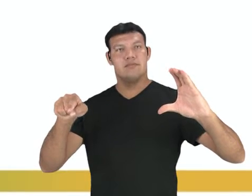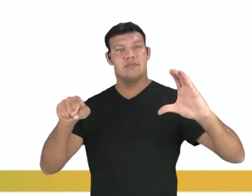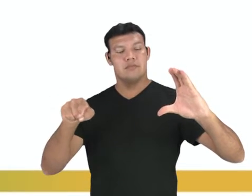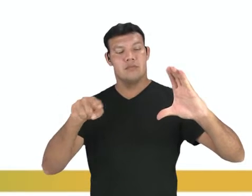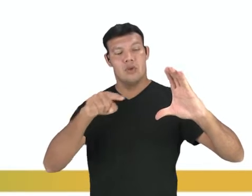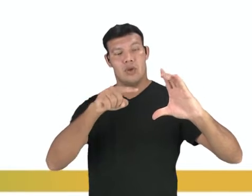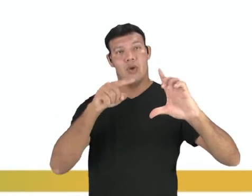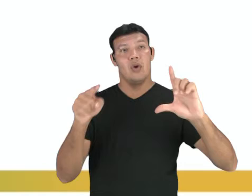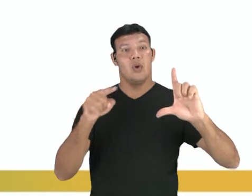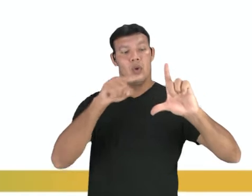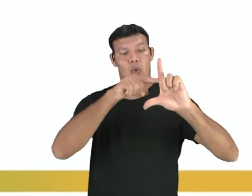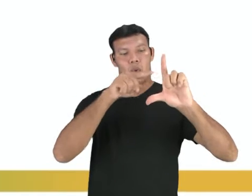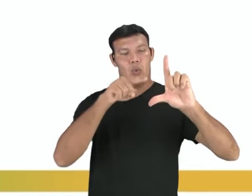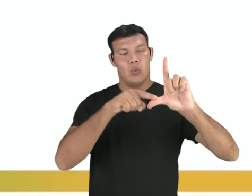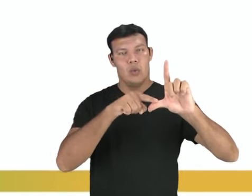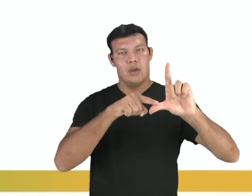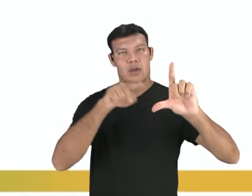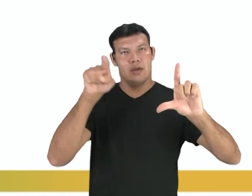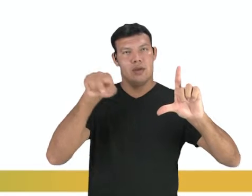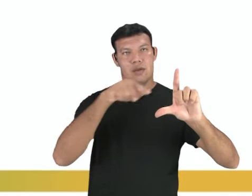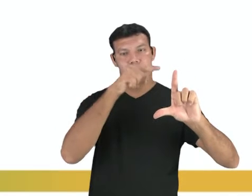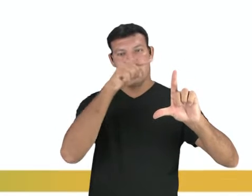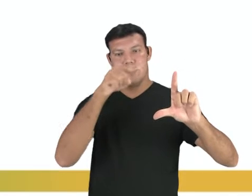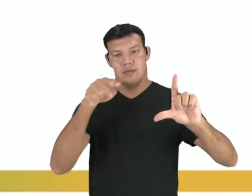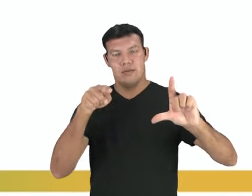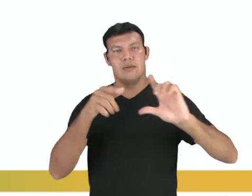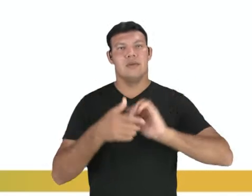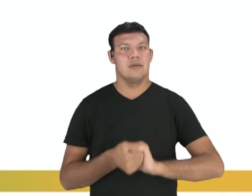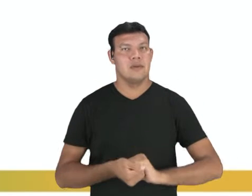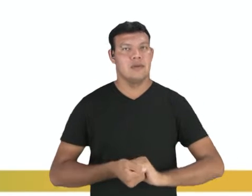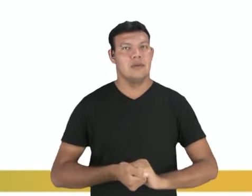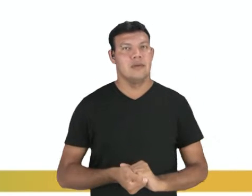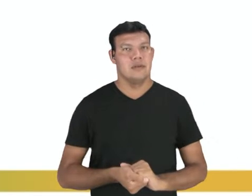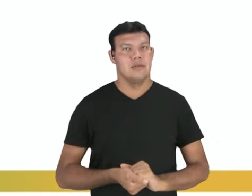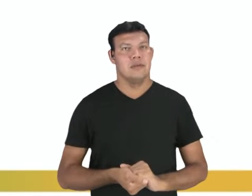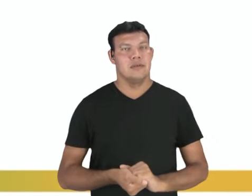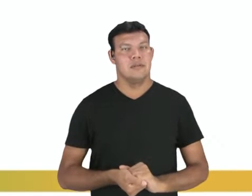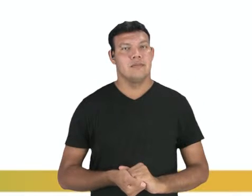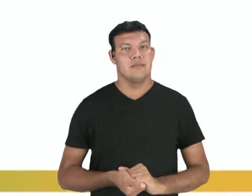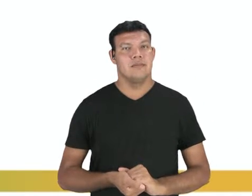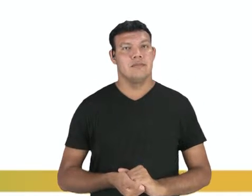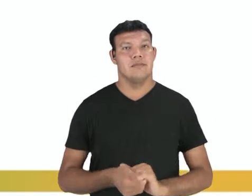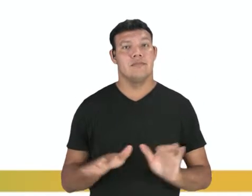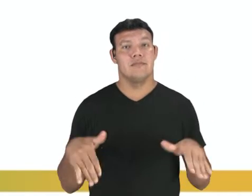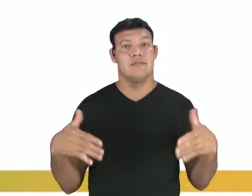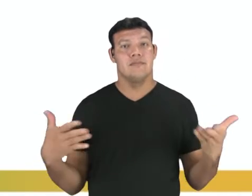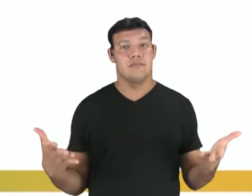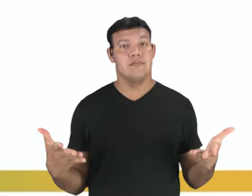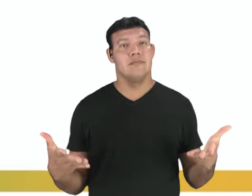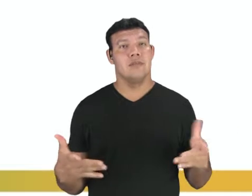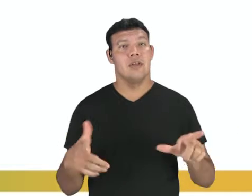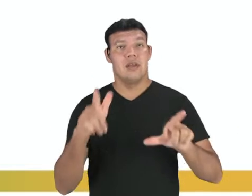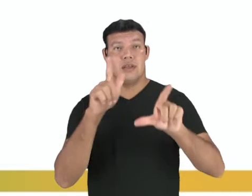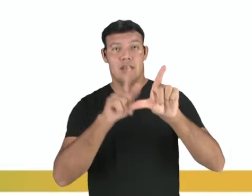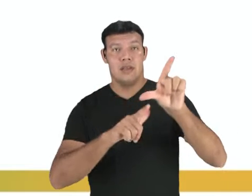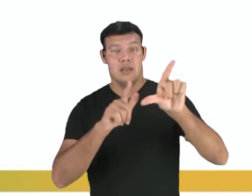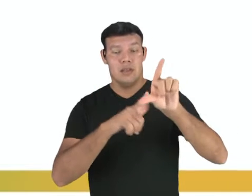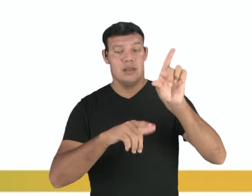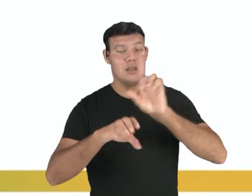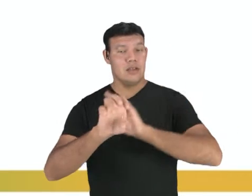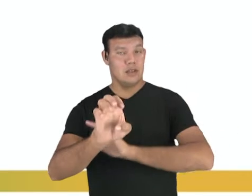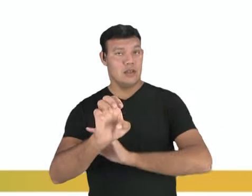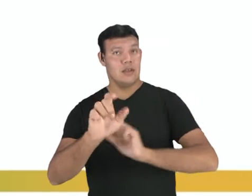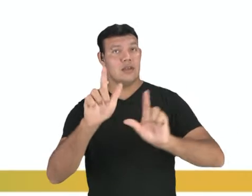um ângulo Alfa aberto bom e como essa alunos a letra EA letra f